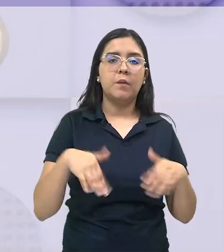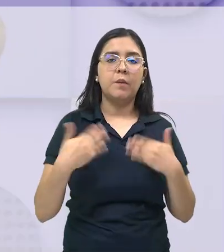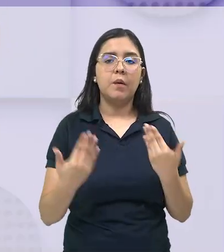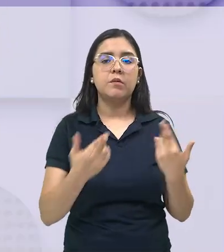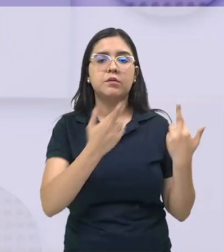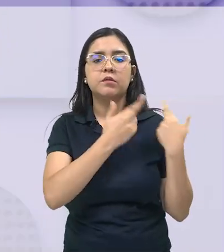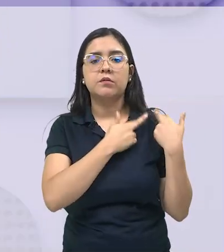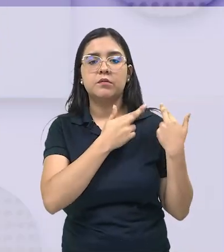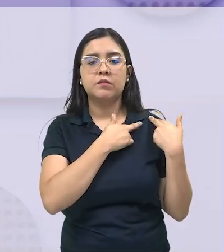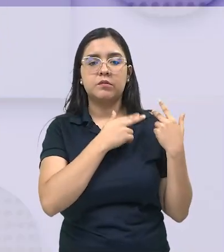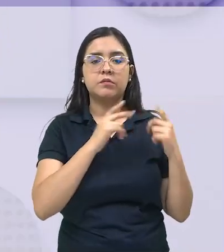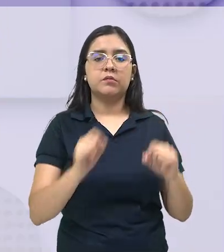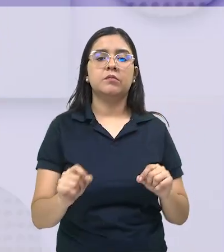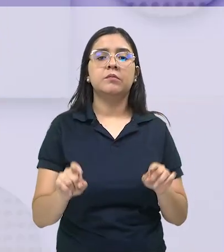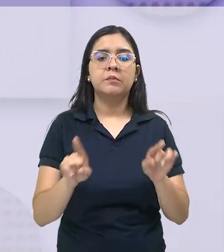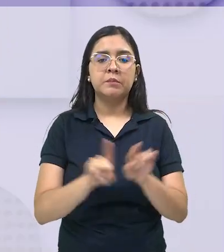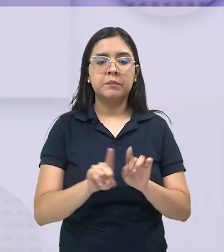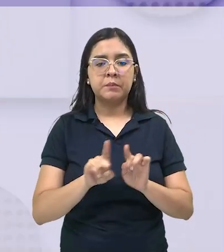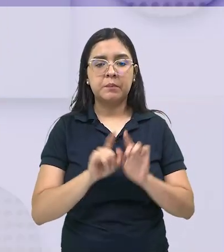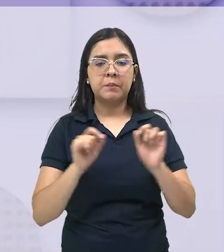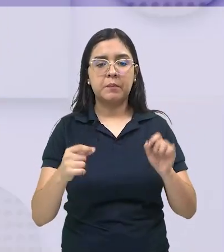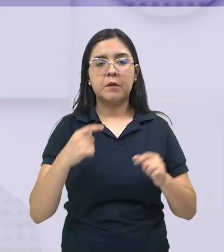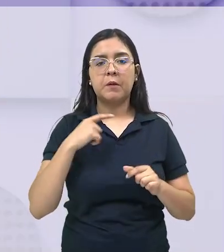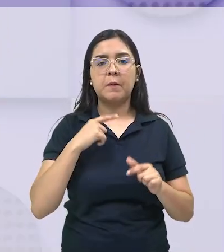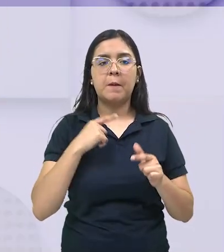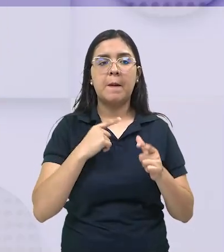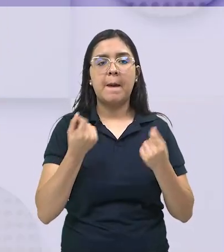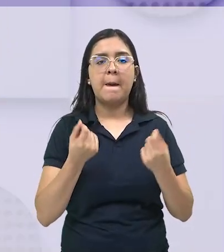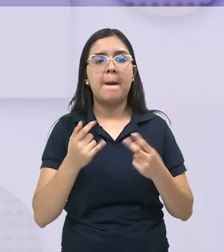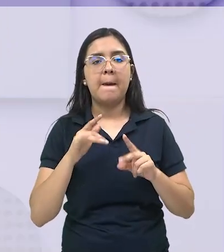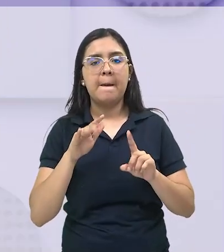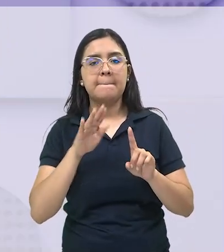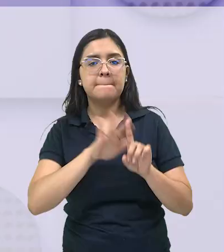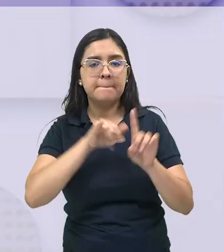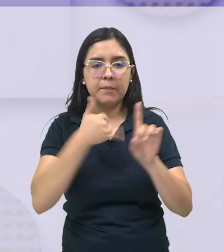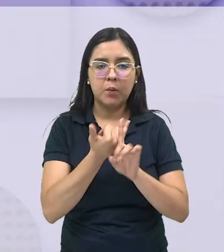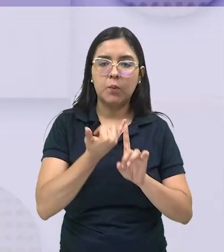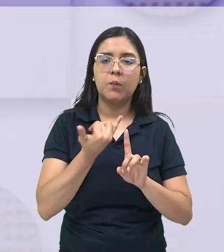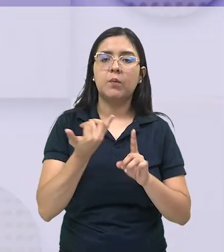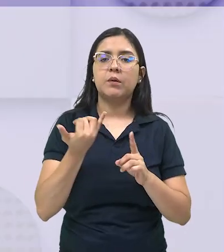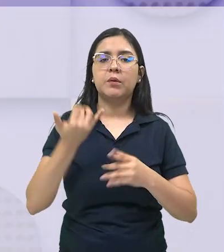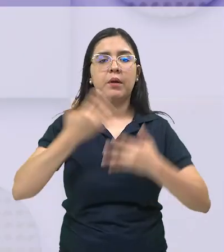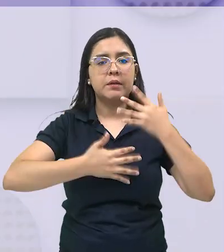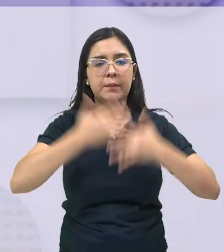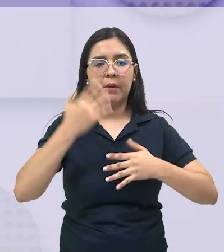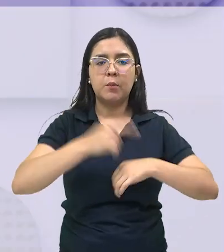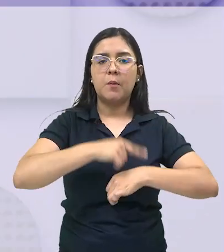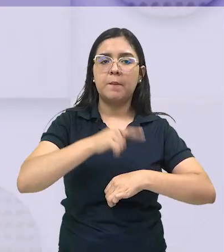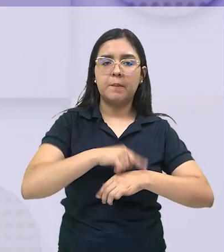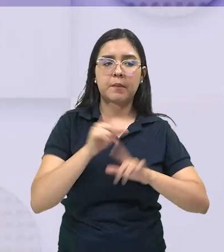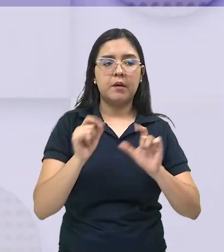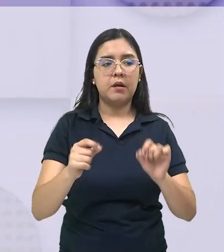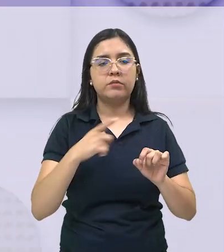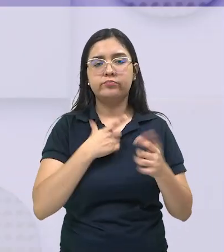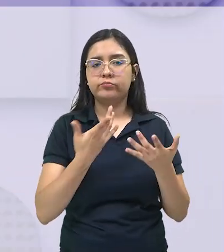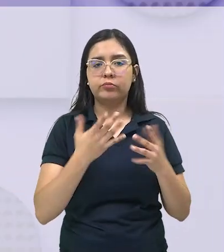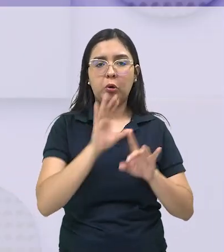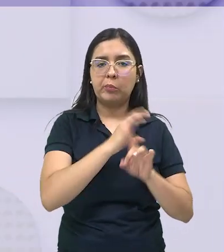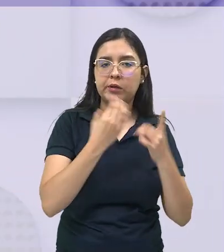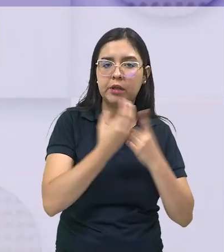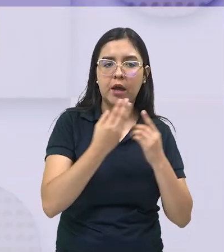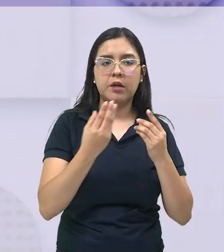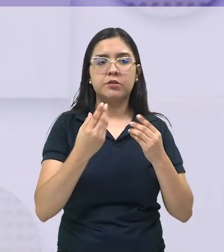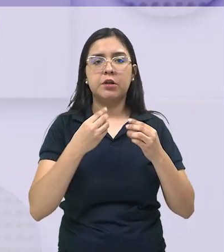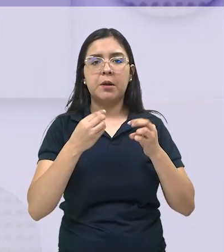os deveres? Eu não causar bullying, não atrapalhar a liturgia daquela determinada